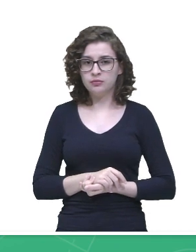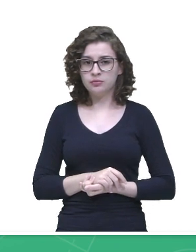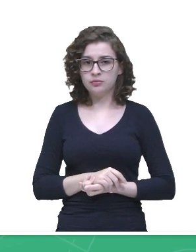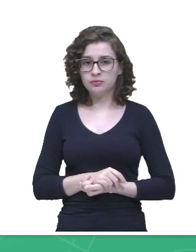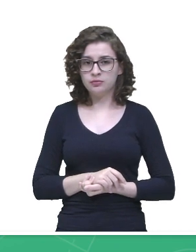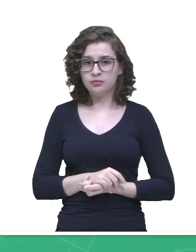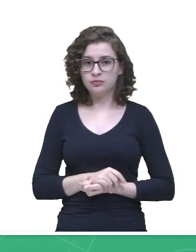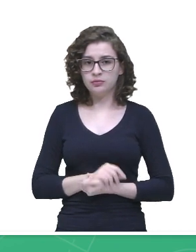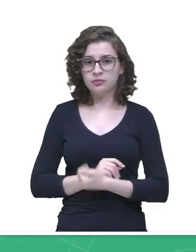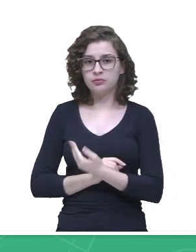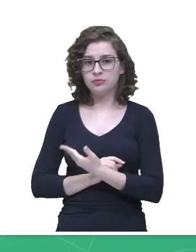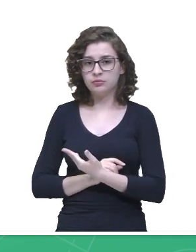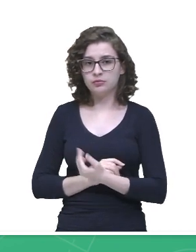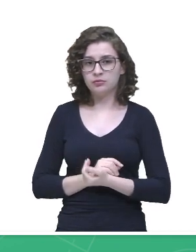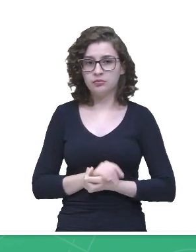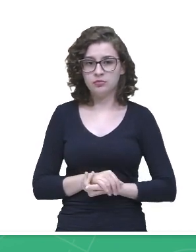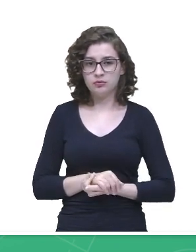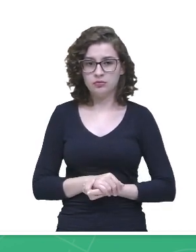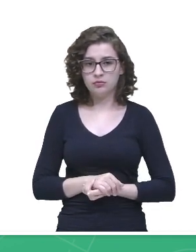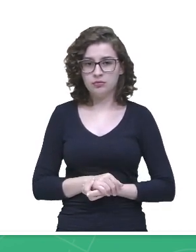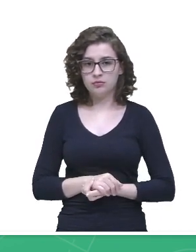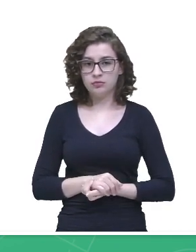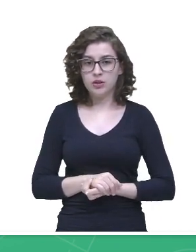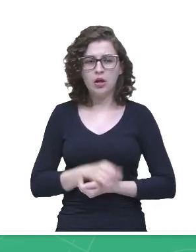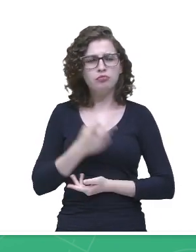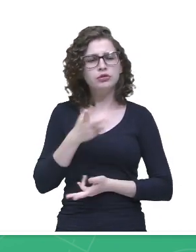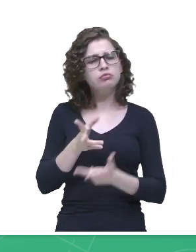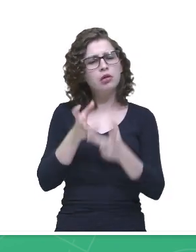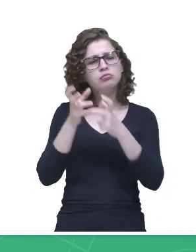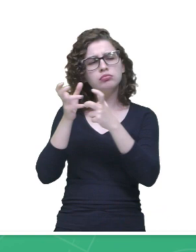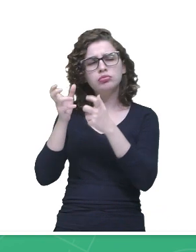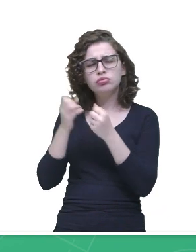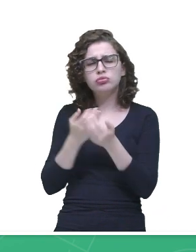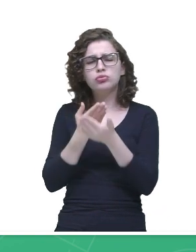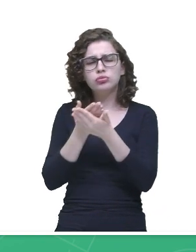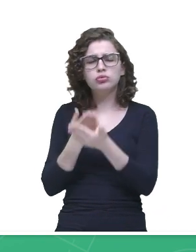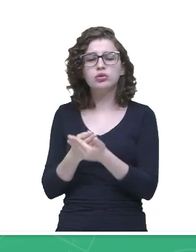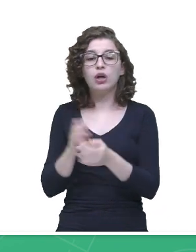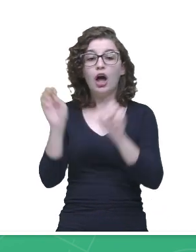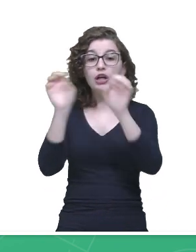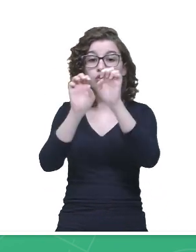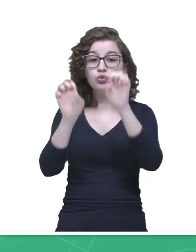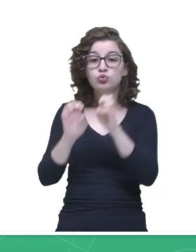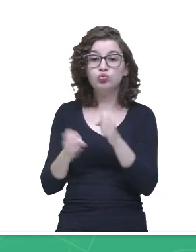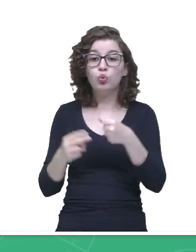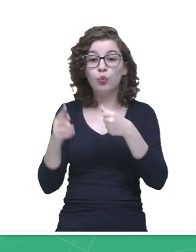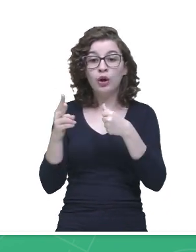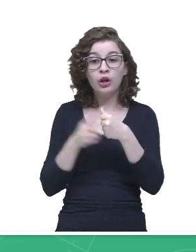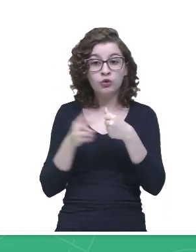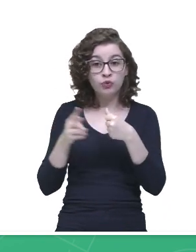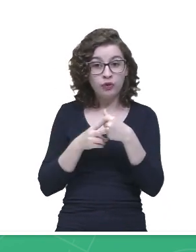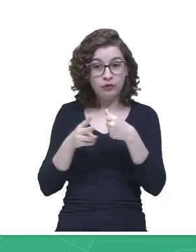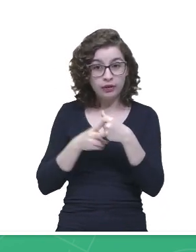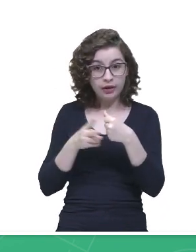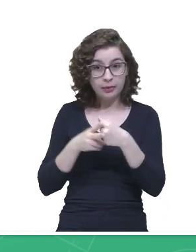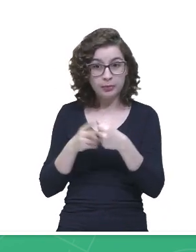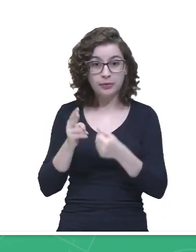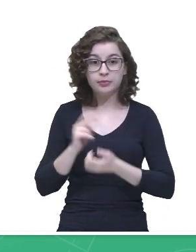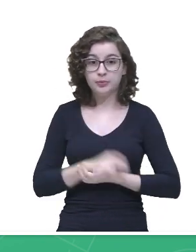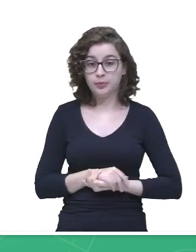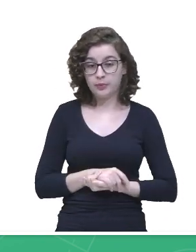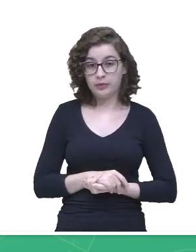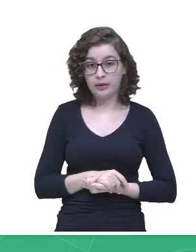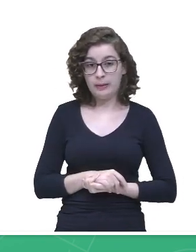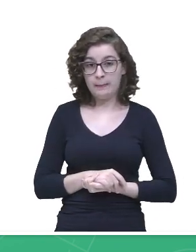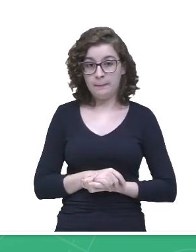Nós estamos vendo a estrutura desse tempo verbal. Como é que ele se forma? Ele disse, tem que